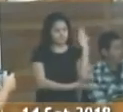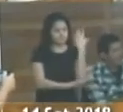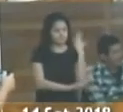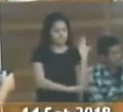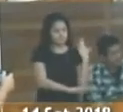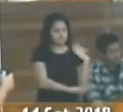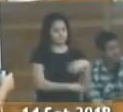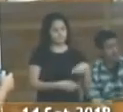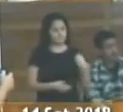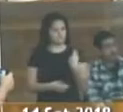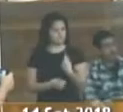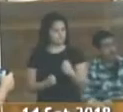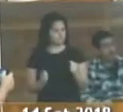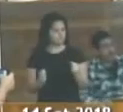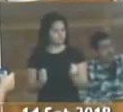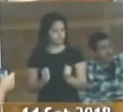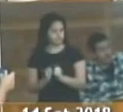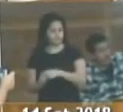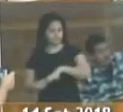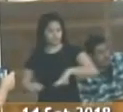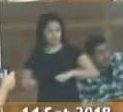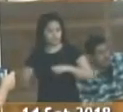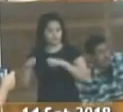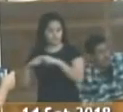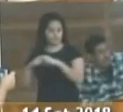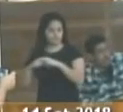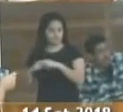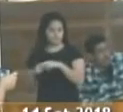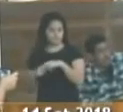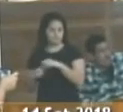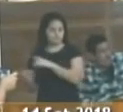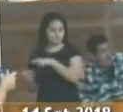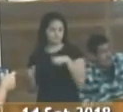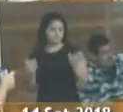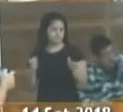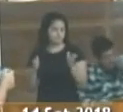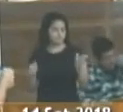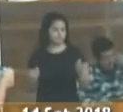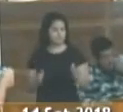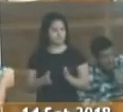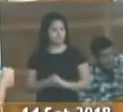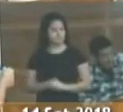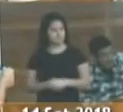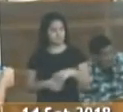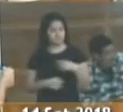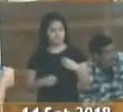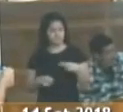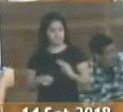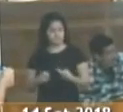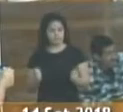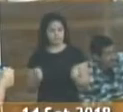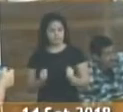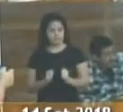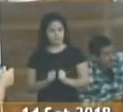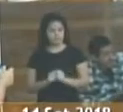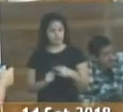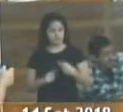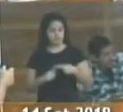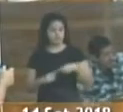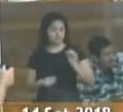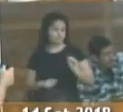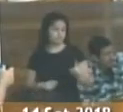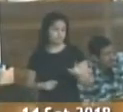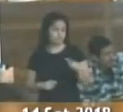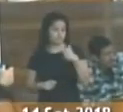nós somamos a Câmara de Vereadores, ao seu mandato, para juntos, porque sozinho ninguém